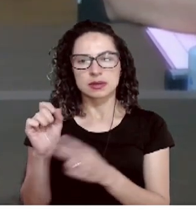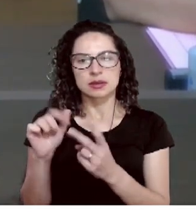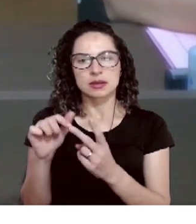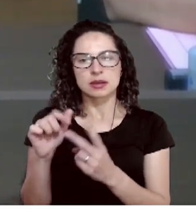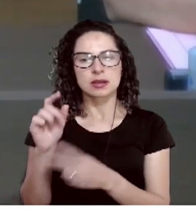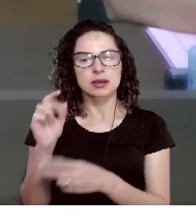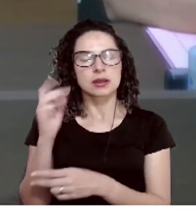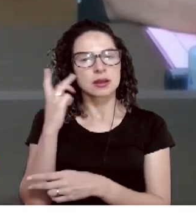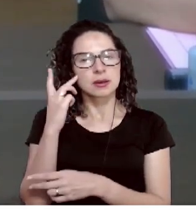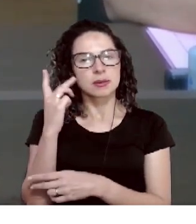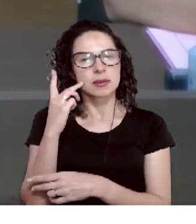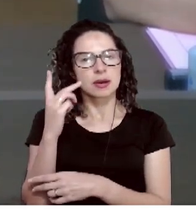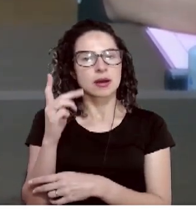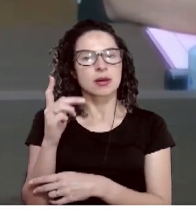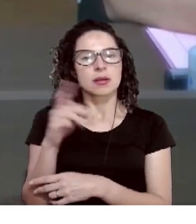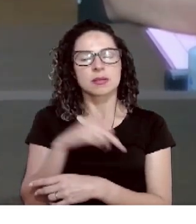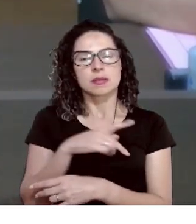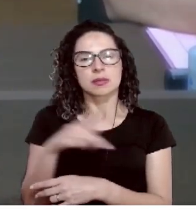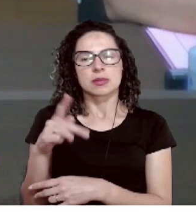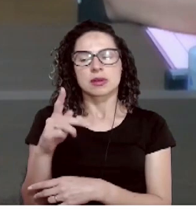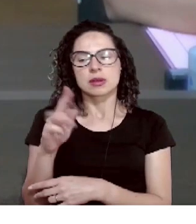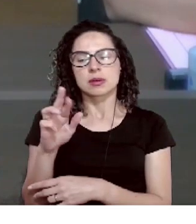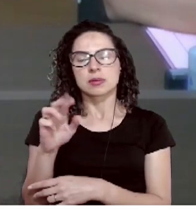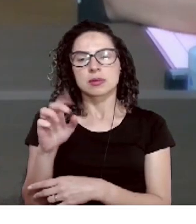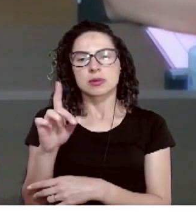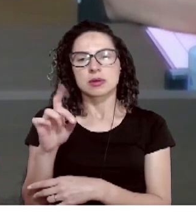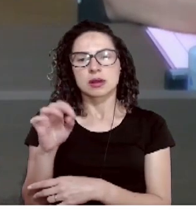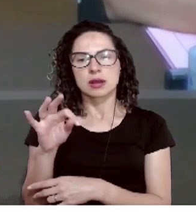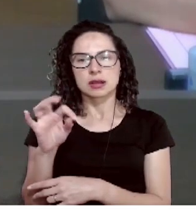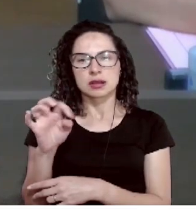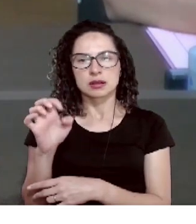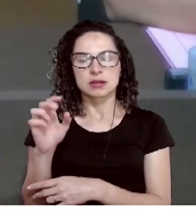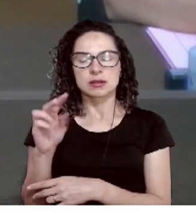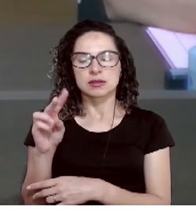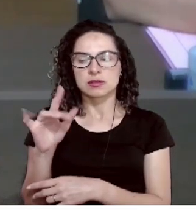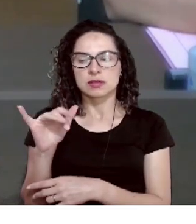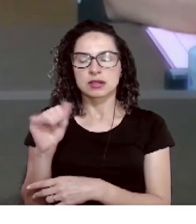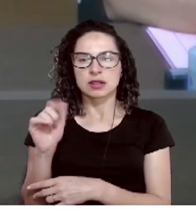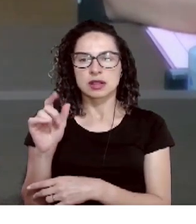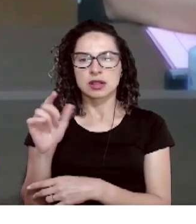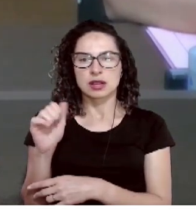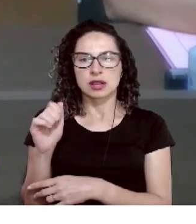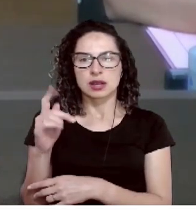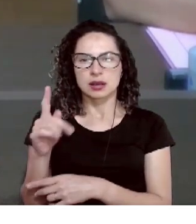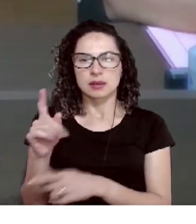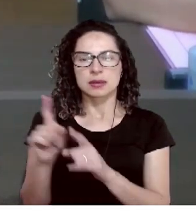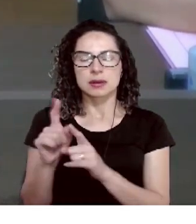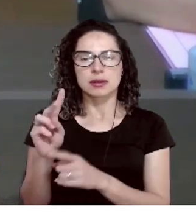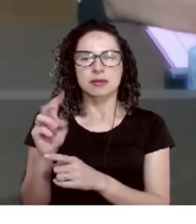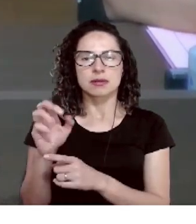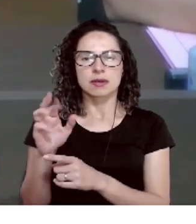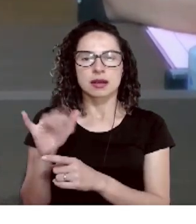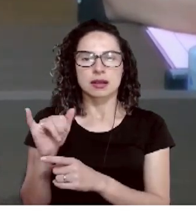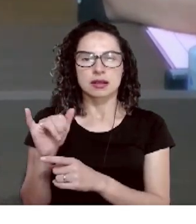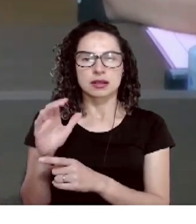Presidente Prudente, Vida CAP, Campinas e Velha CAP,